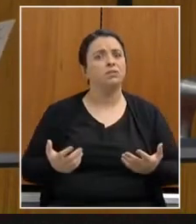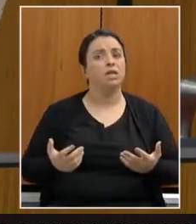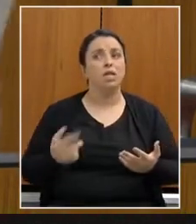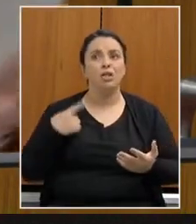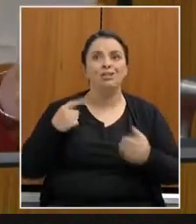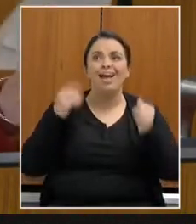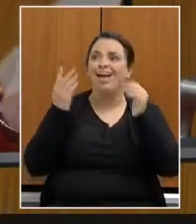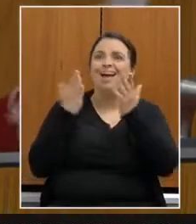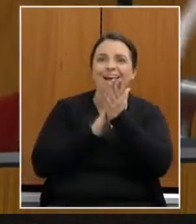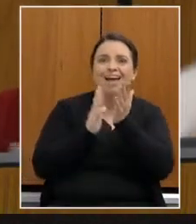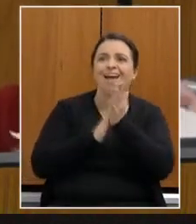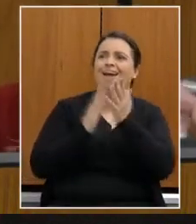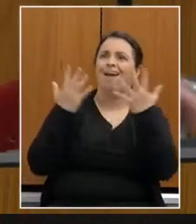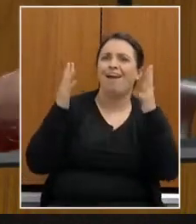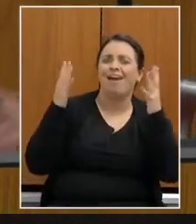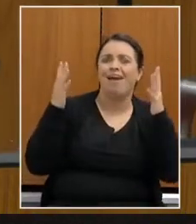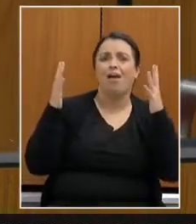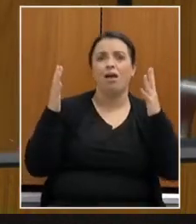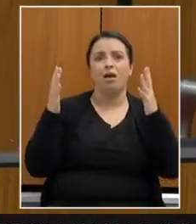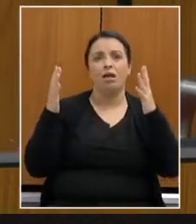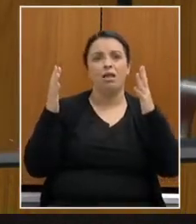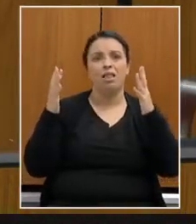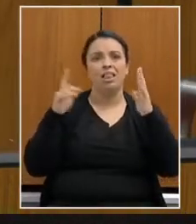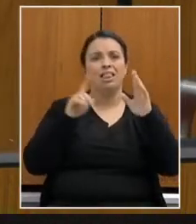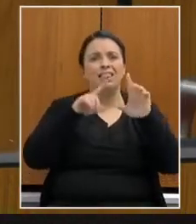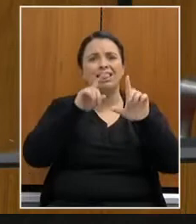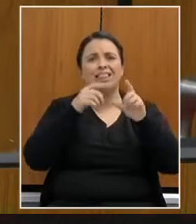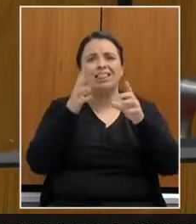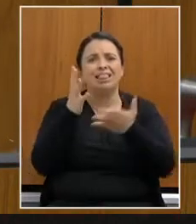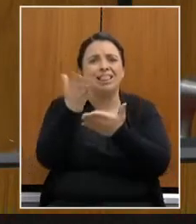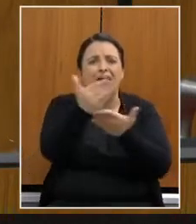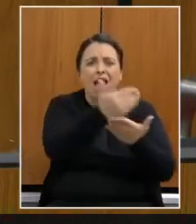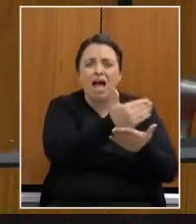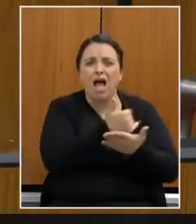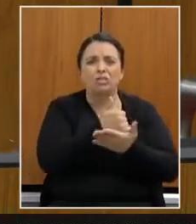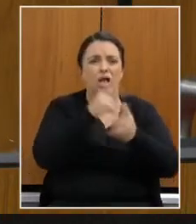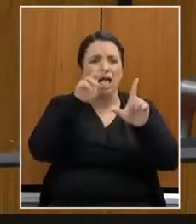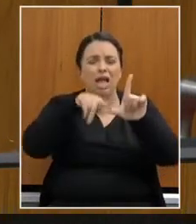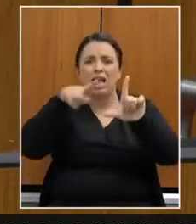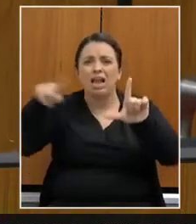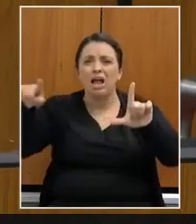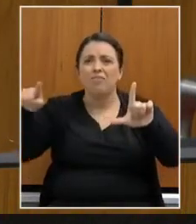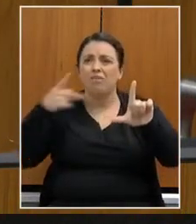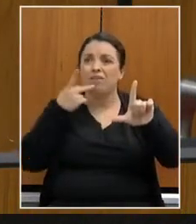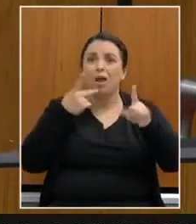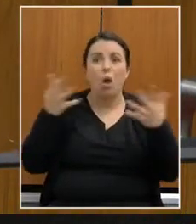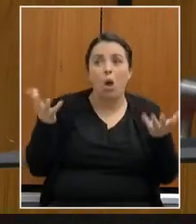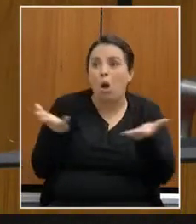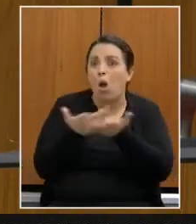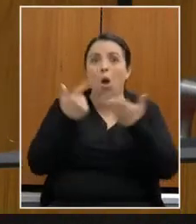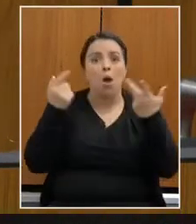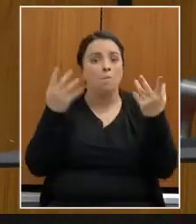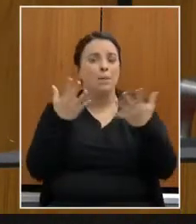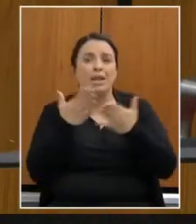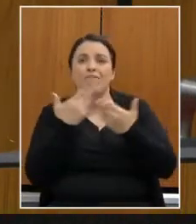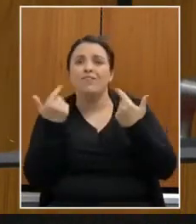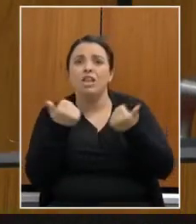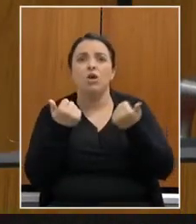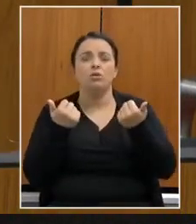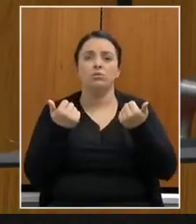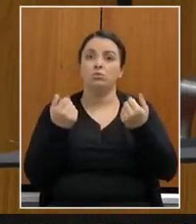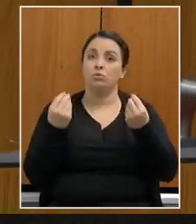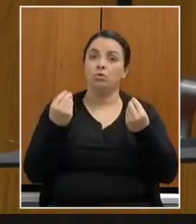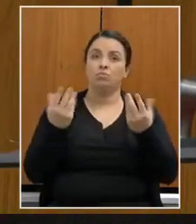ano quanto nós estamos reunidos aqui pela média dos últimos 30 dias a cada hora morrem 8